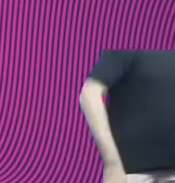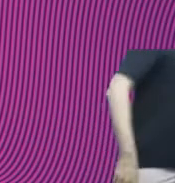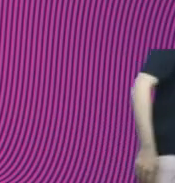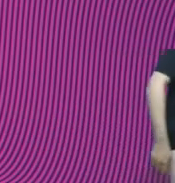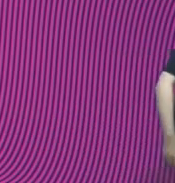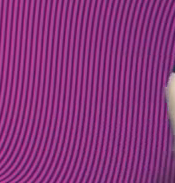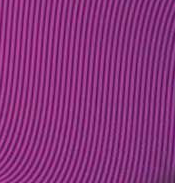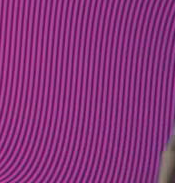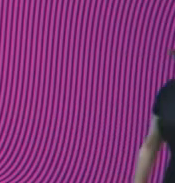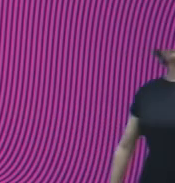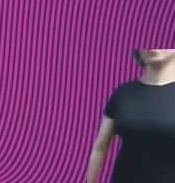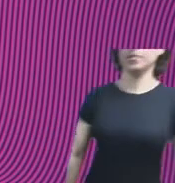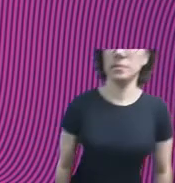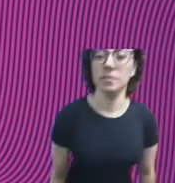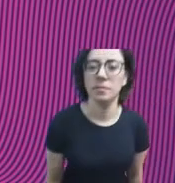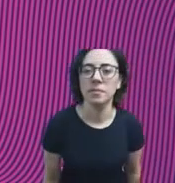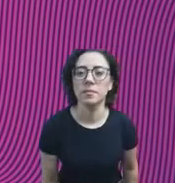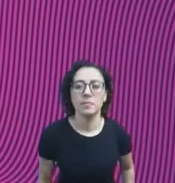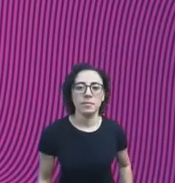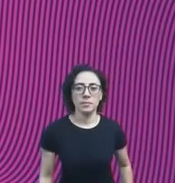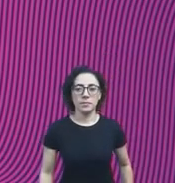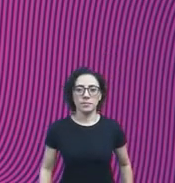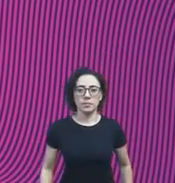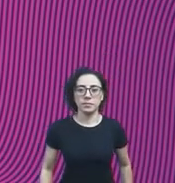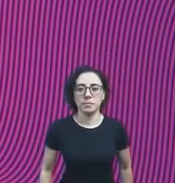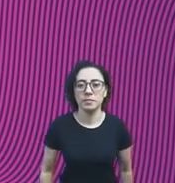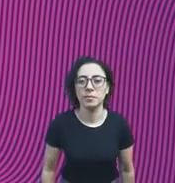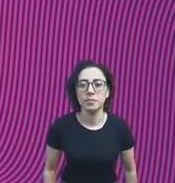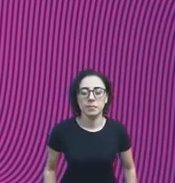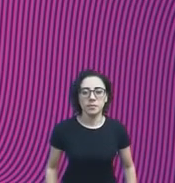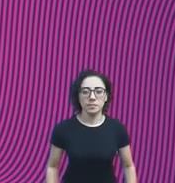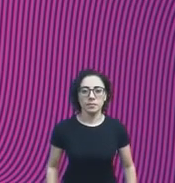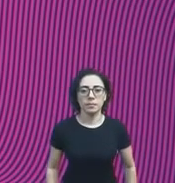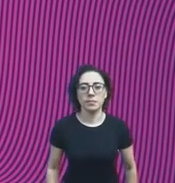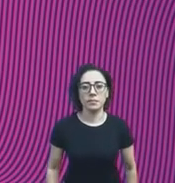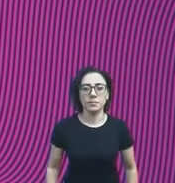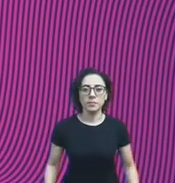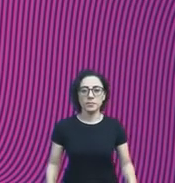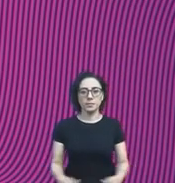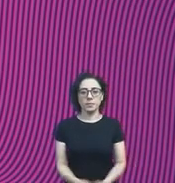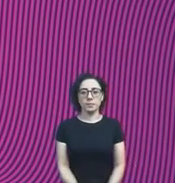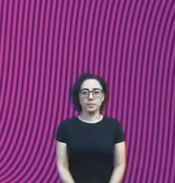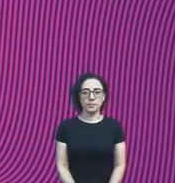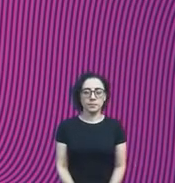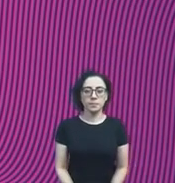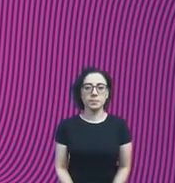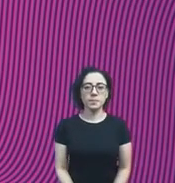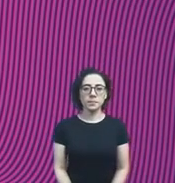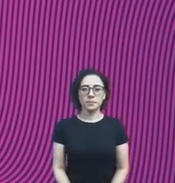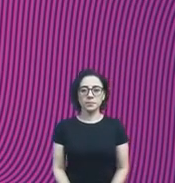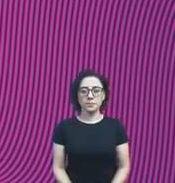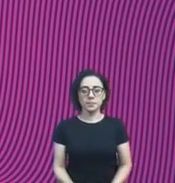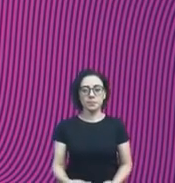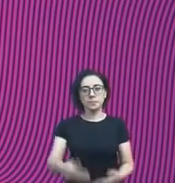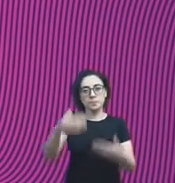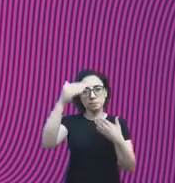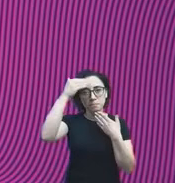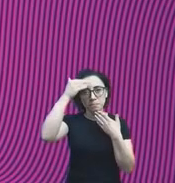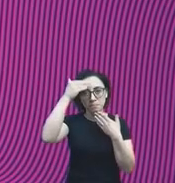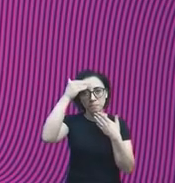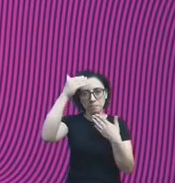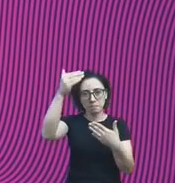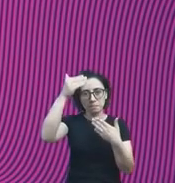Eu gostaria mais uma vez de agradecer o convite feito à ANAP. Eu acho que nós estamos num